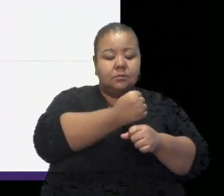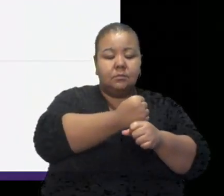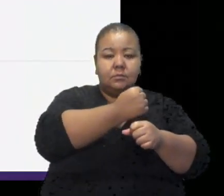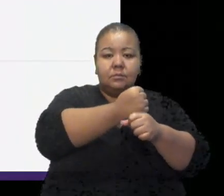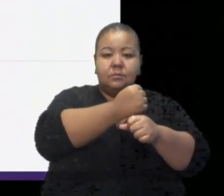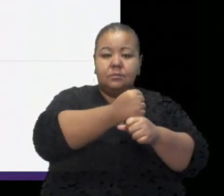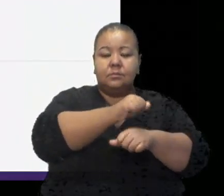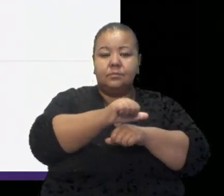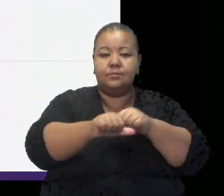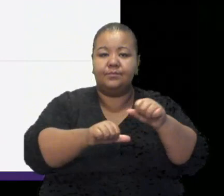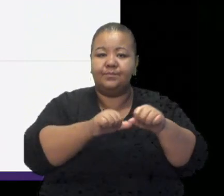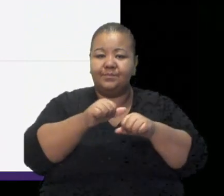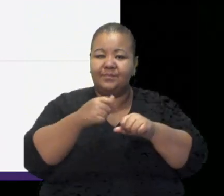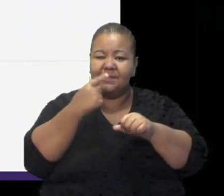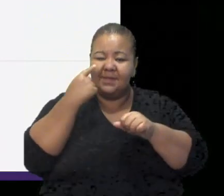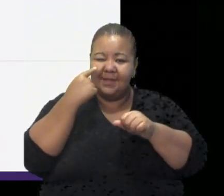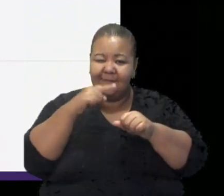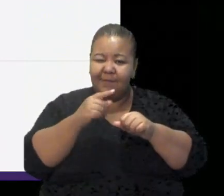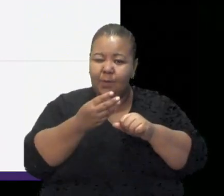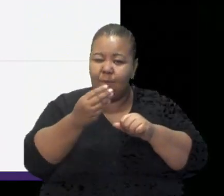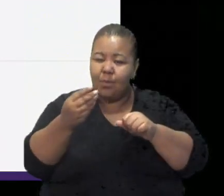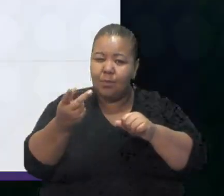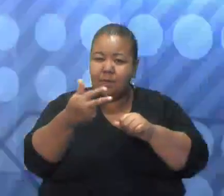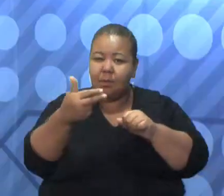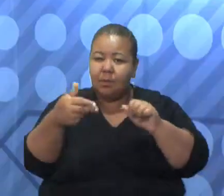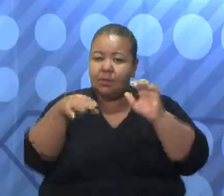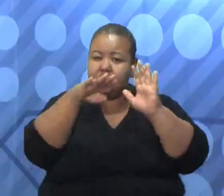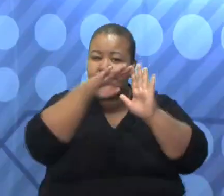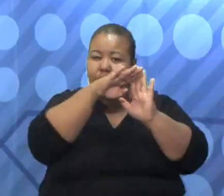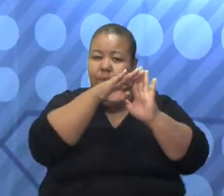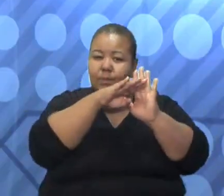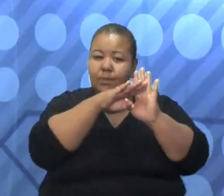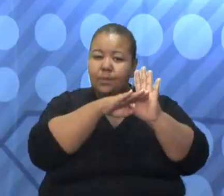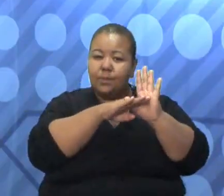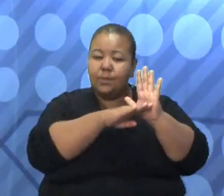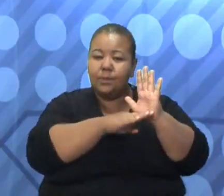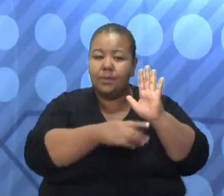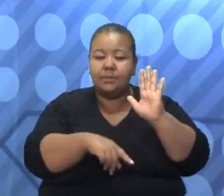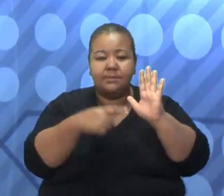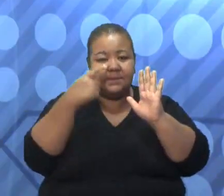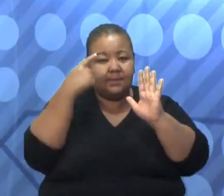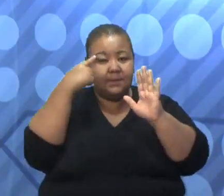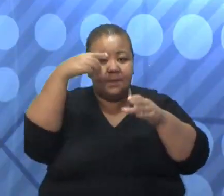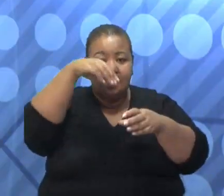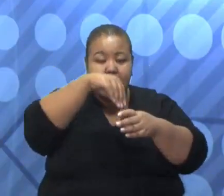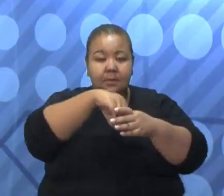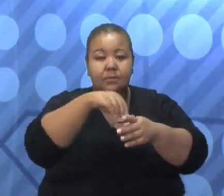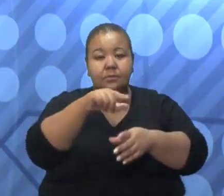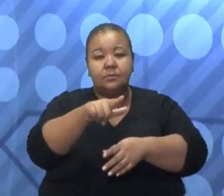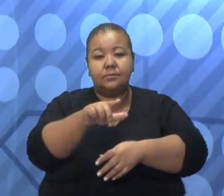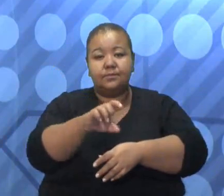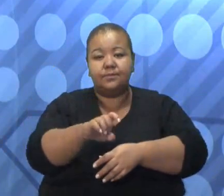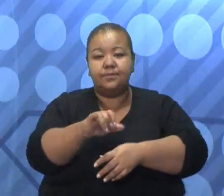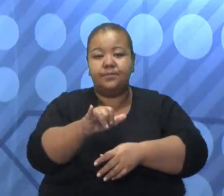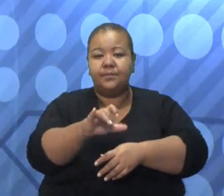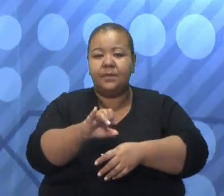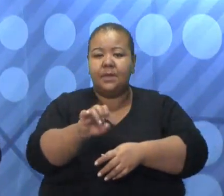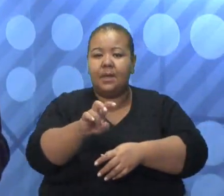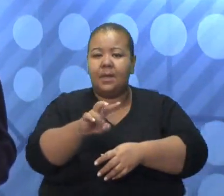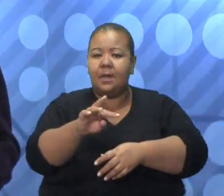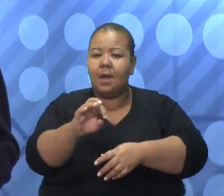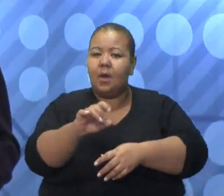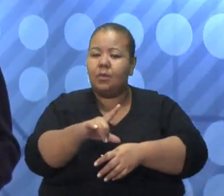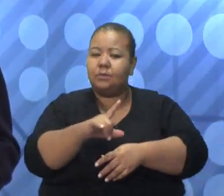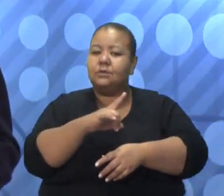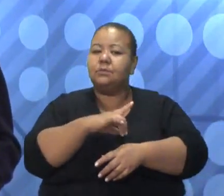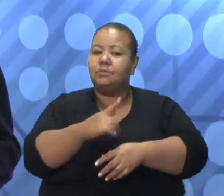expansões. Então, olha quanta coisa importante a gente tem que determinar quando a gente está falando de um layout, né? Quantos olhares e quanto